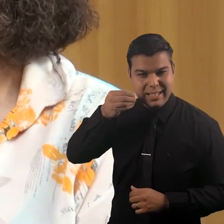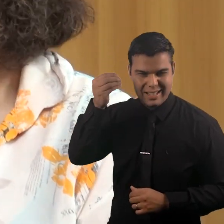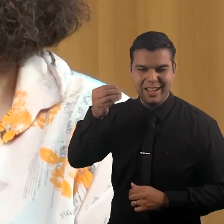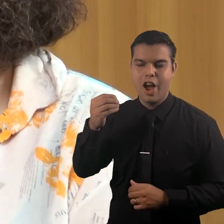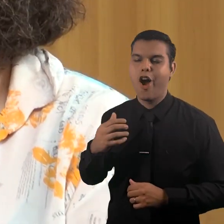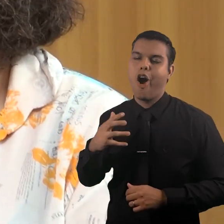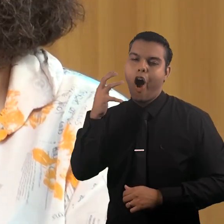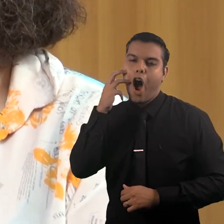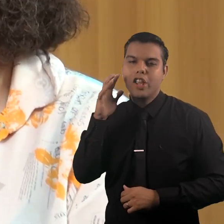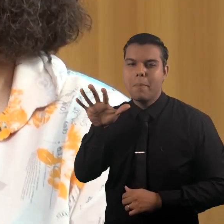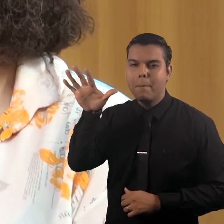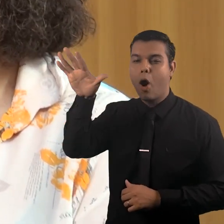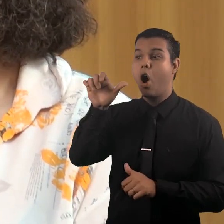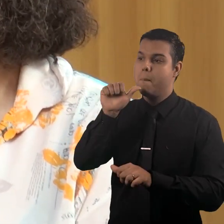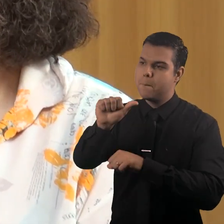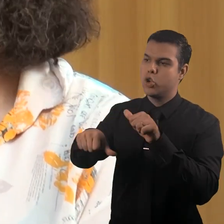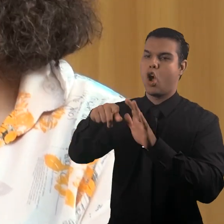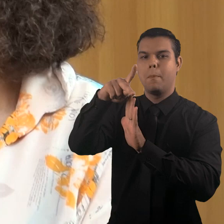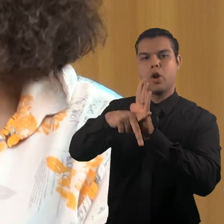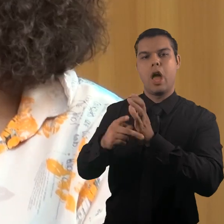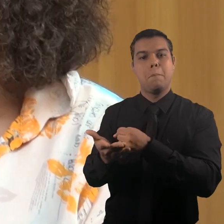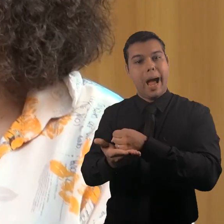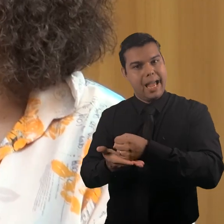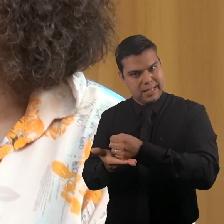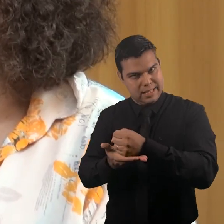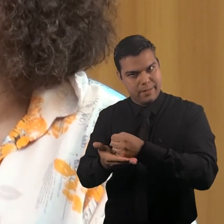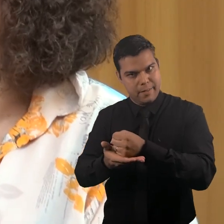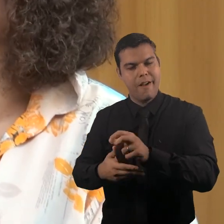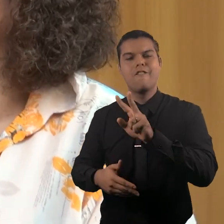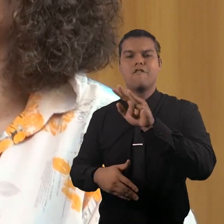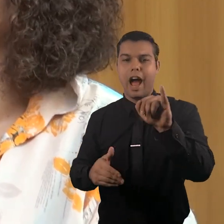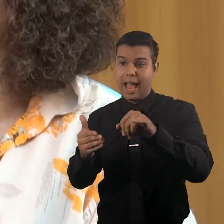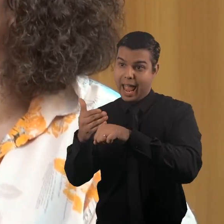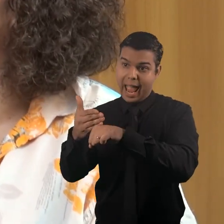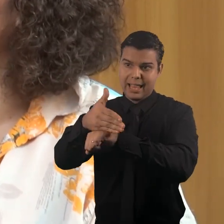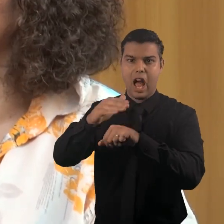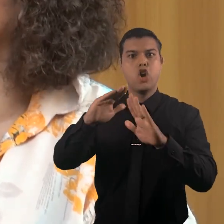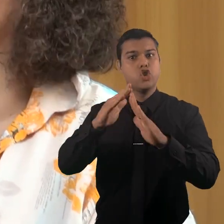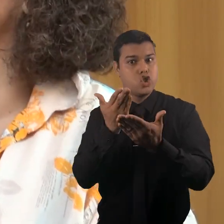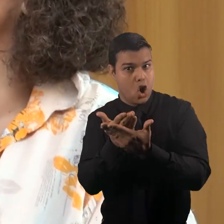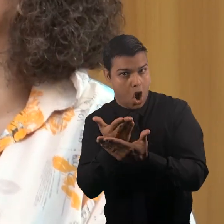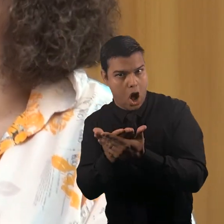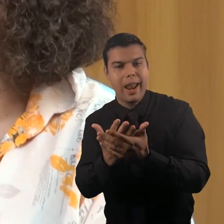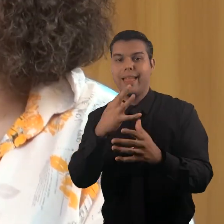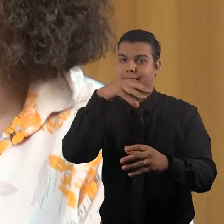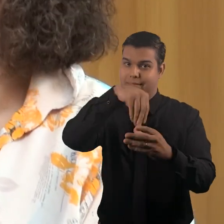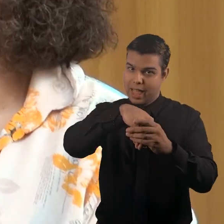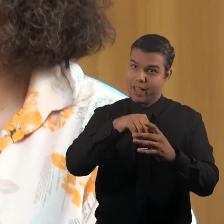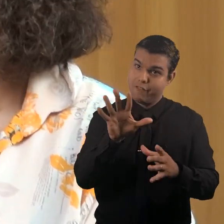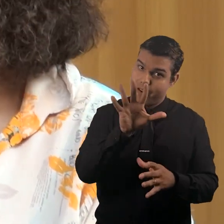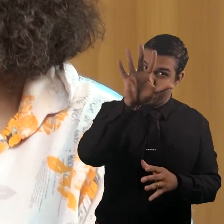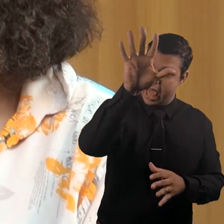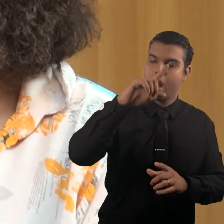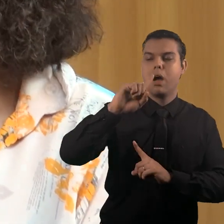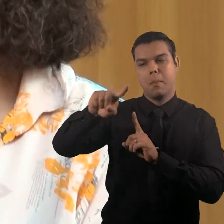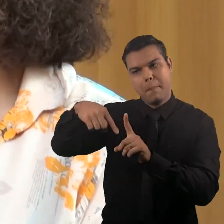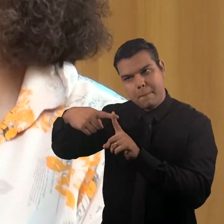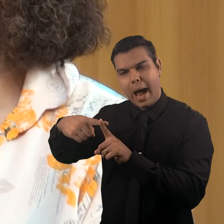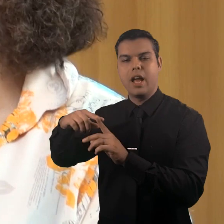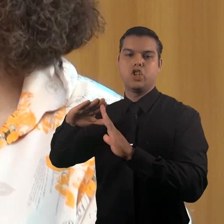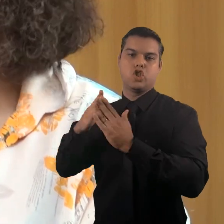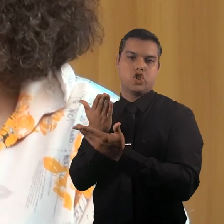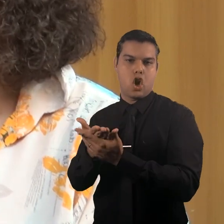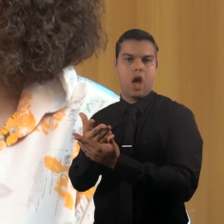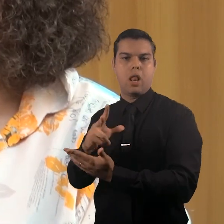pegamos toda a nossa experiência do Rosas do Morro e fizemos o projeto base, que é um projeto que vai entrar nas escolas, tanto de comunidade